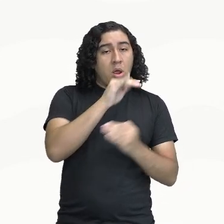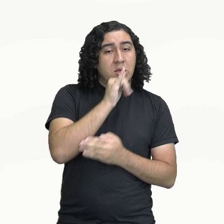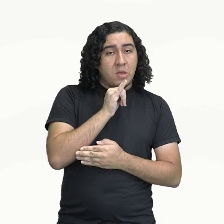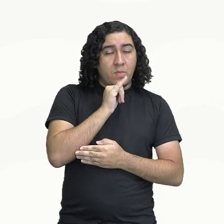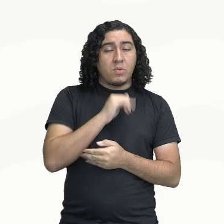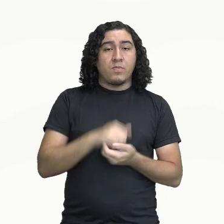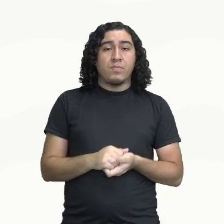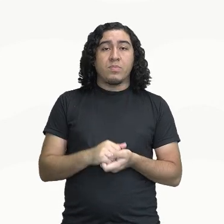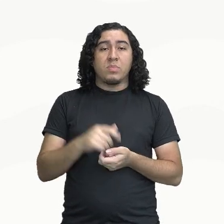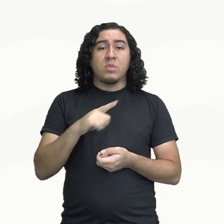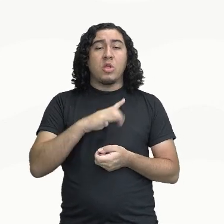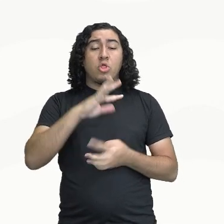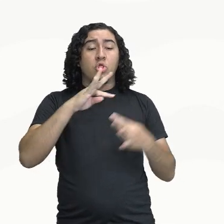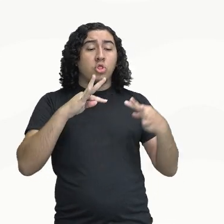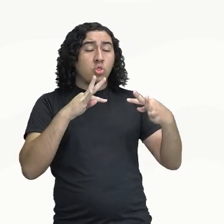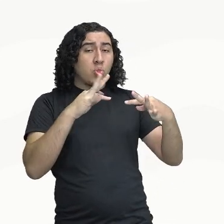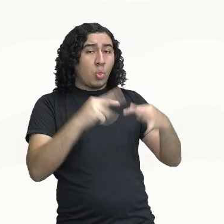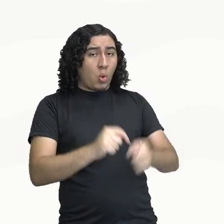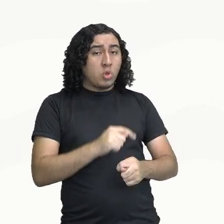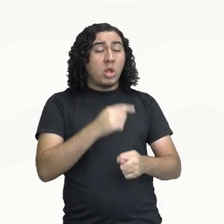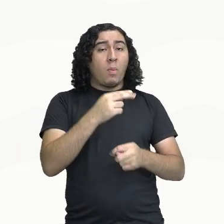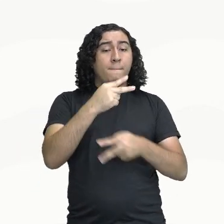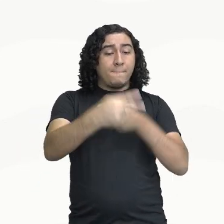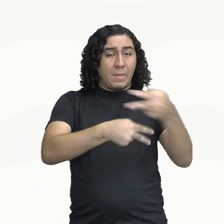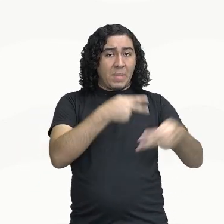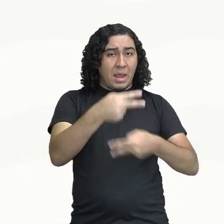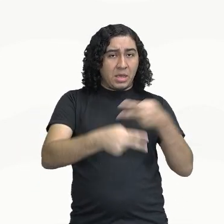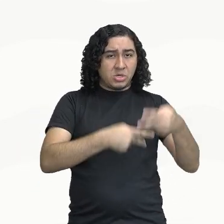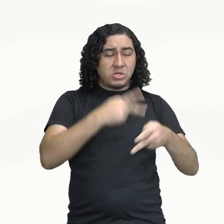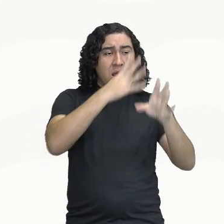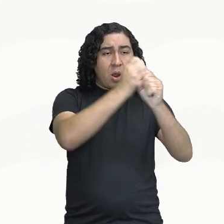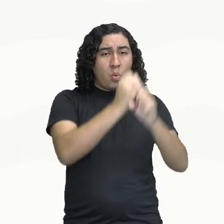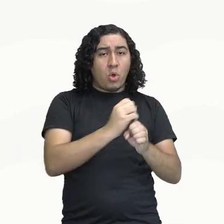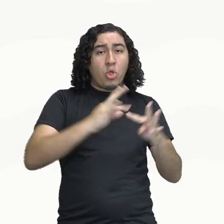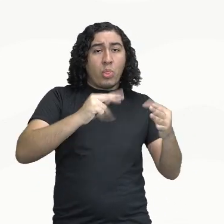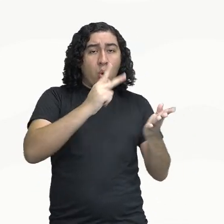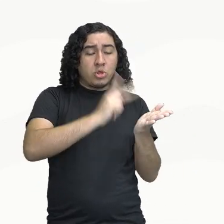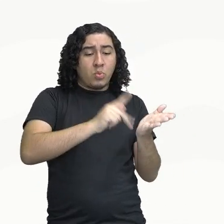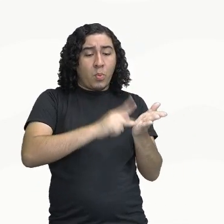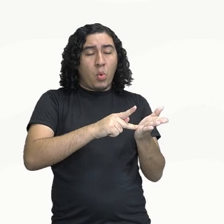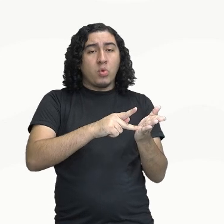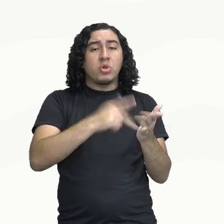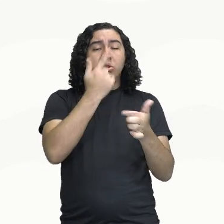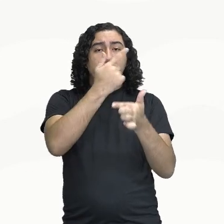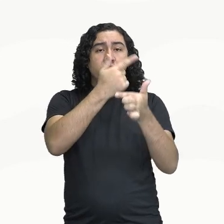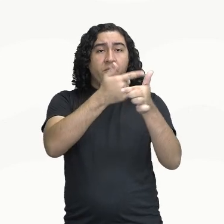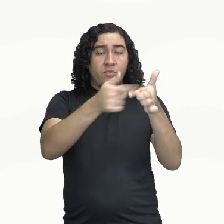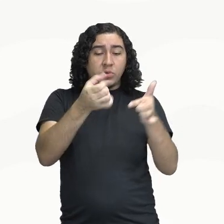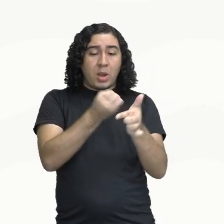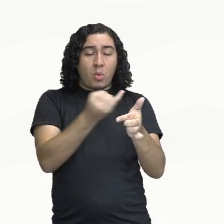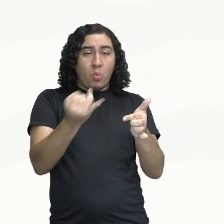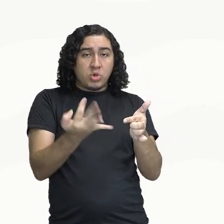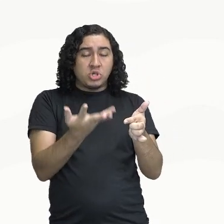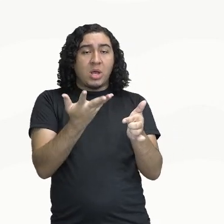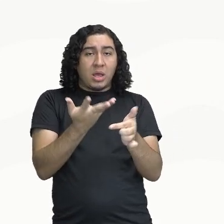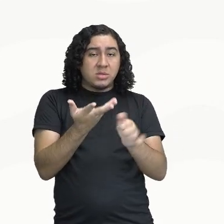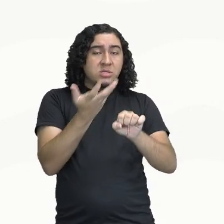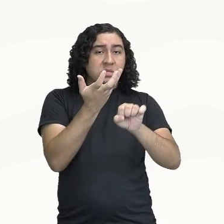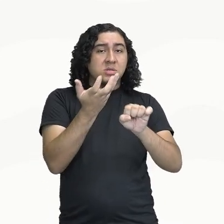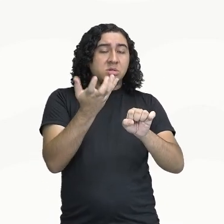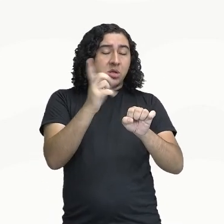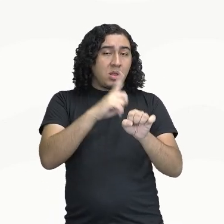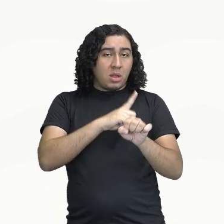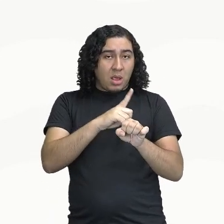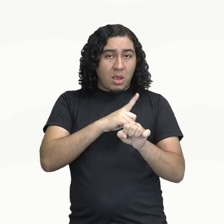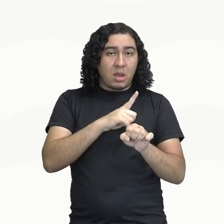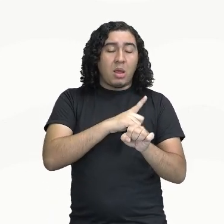soma todas as médias dos bimestres, divide pela quantidade deles e aí você vai obter a sua média